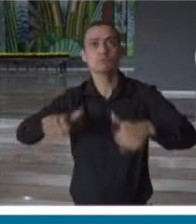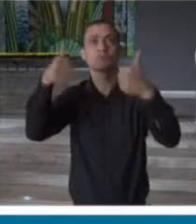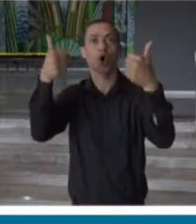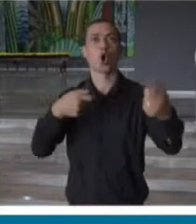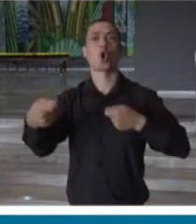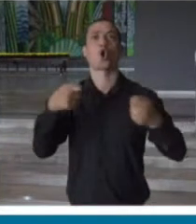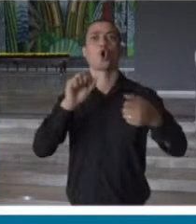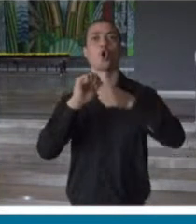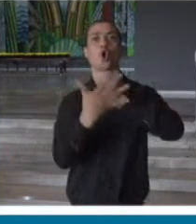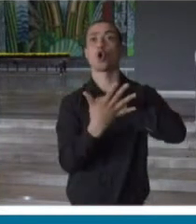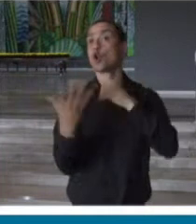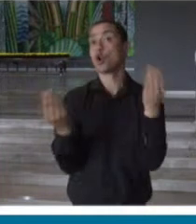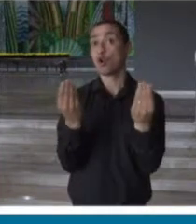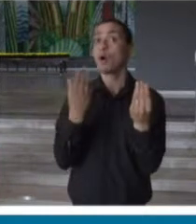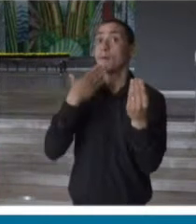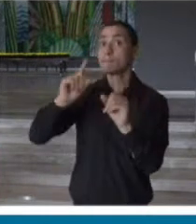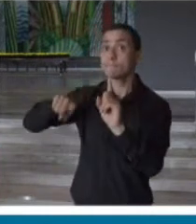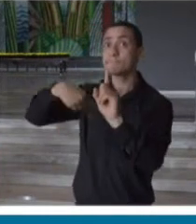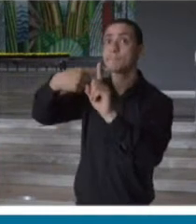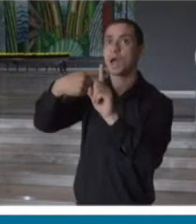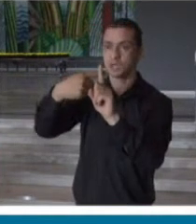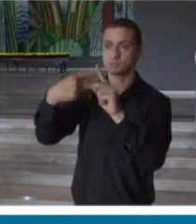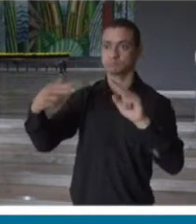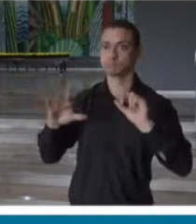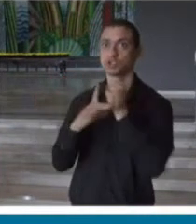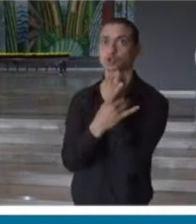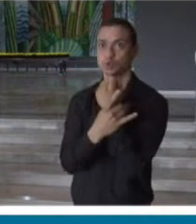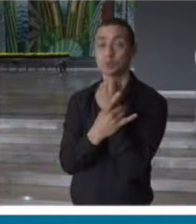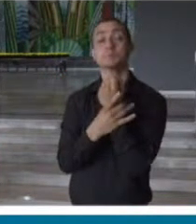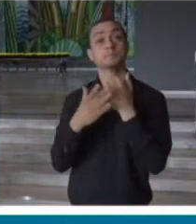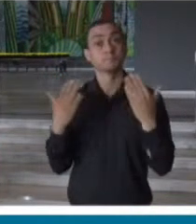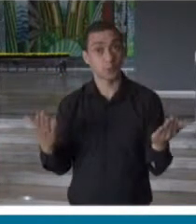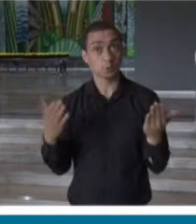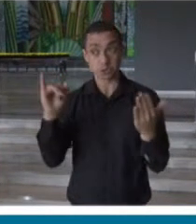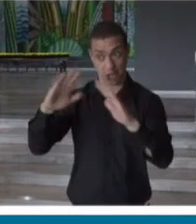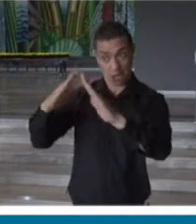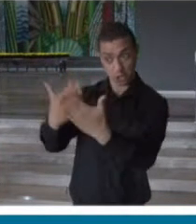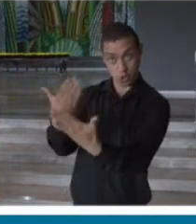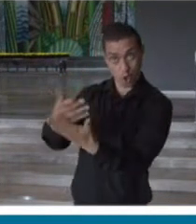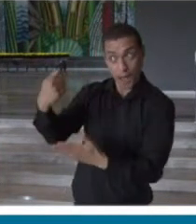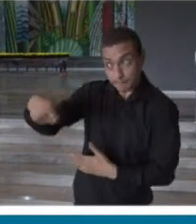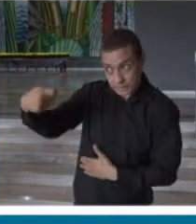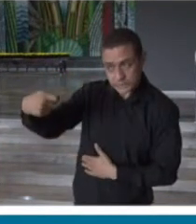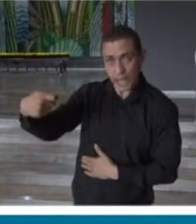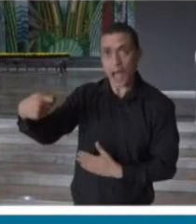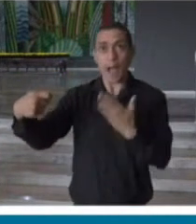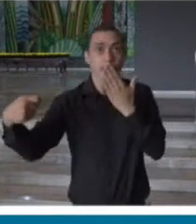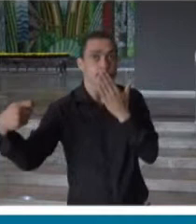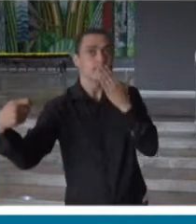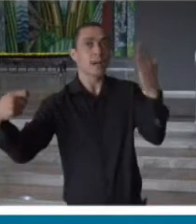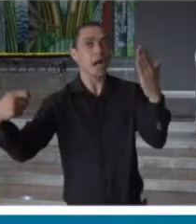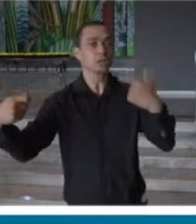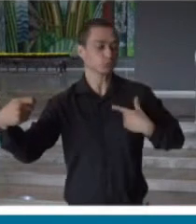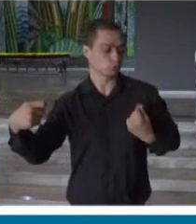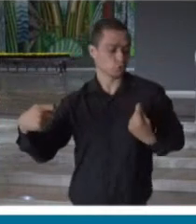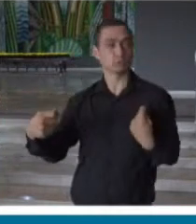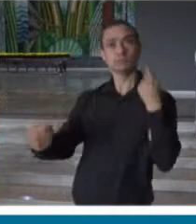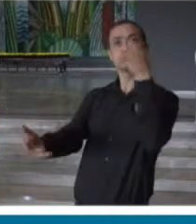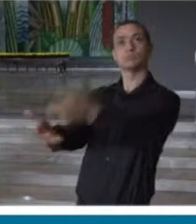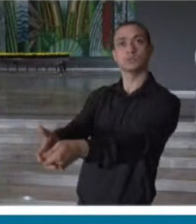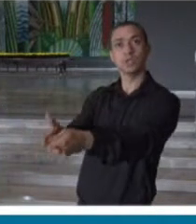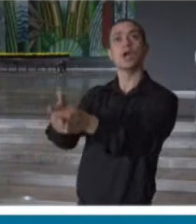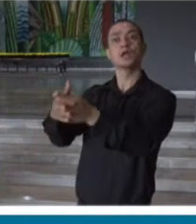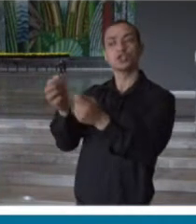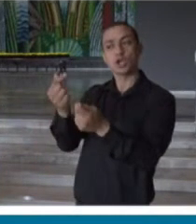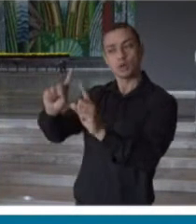termos mais ainda segurança. Então, se a escola precisar, a escola estadual ela vai solicitar e nós vamos mandar recursos extras